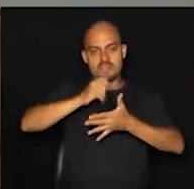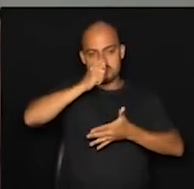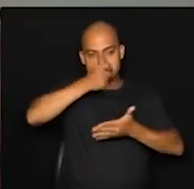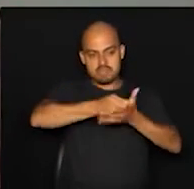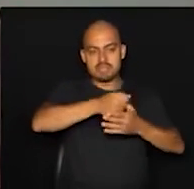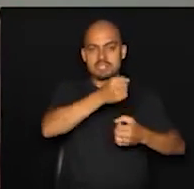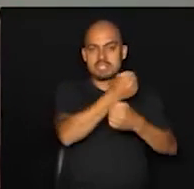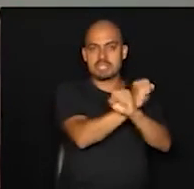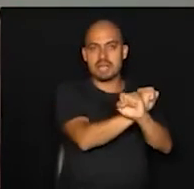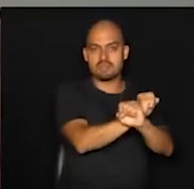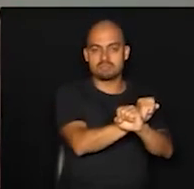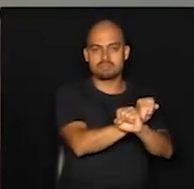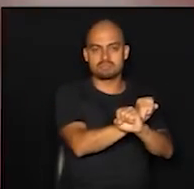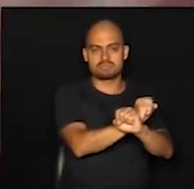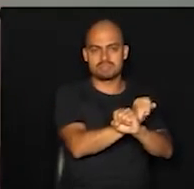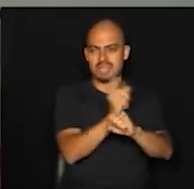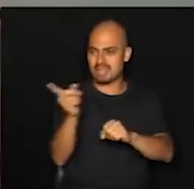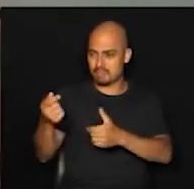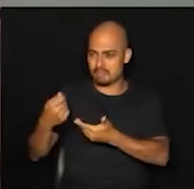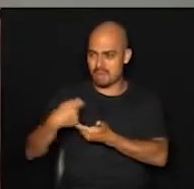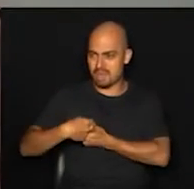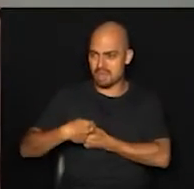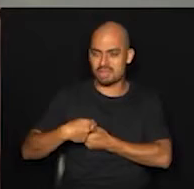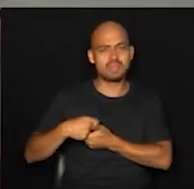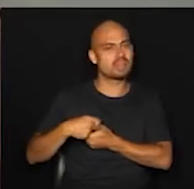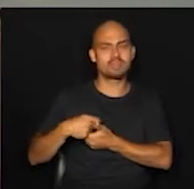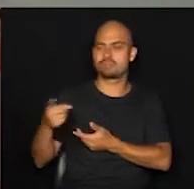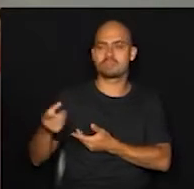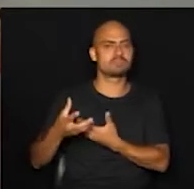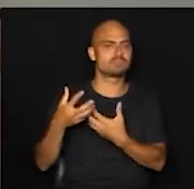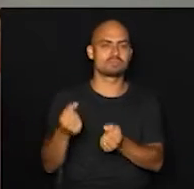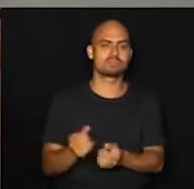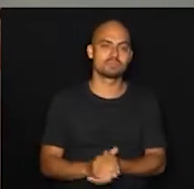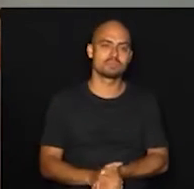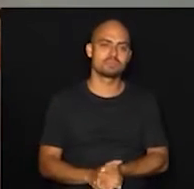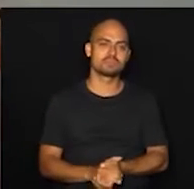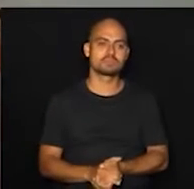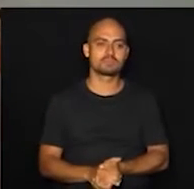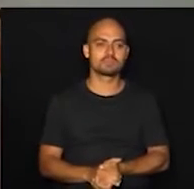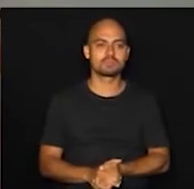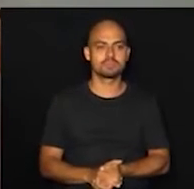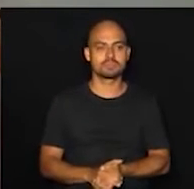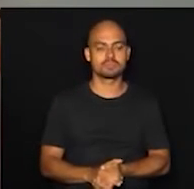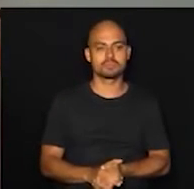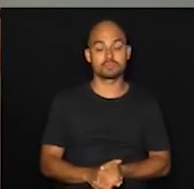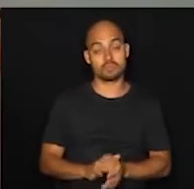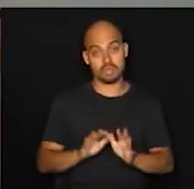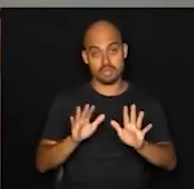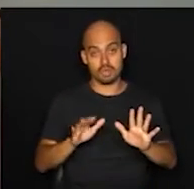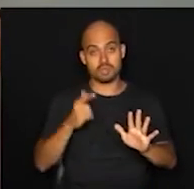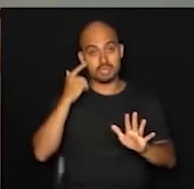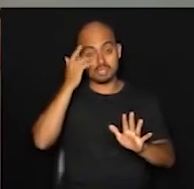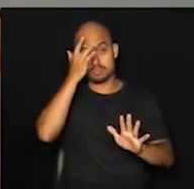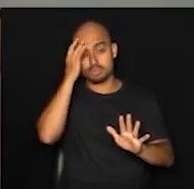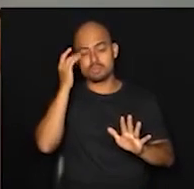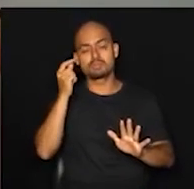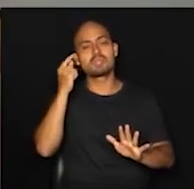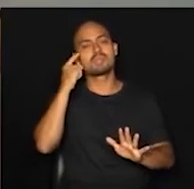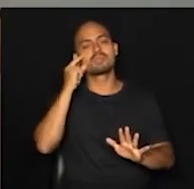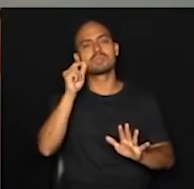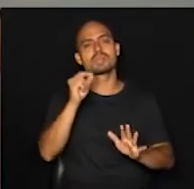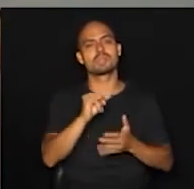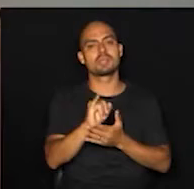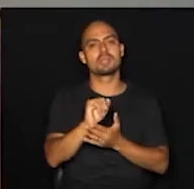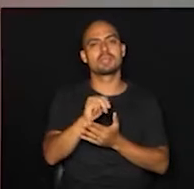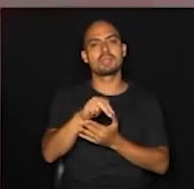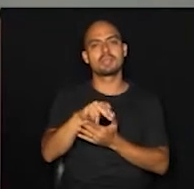todos que fizeram ali no final, né, os gabinetes do Império, pensavam, já teve muita indenização, o